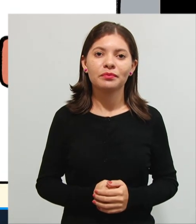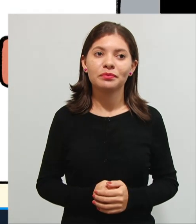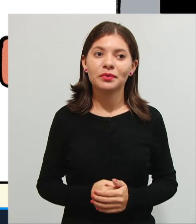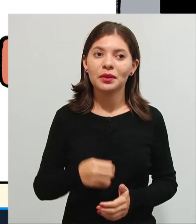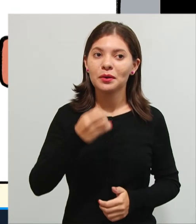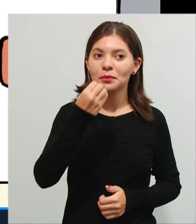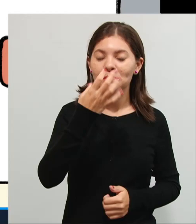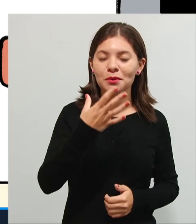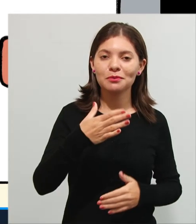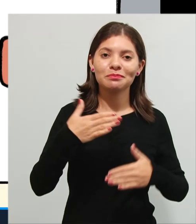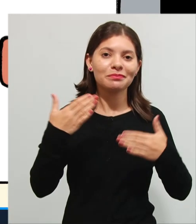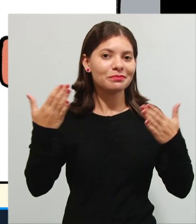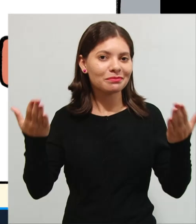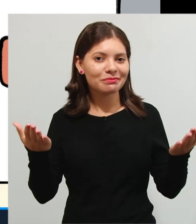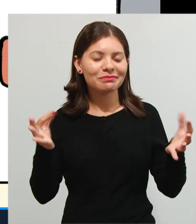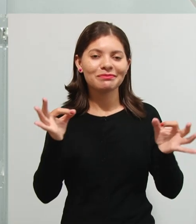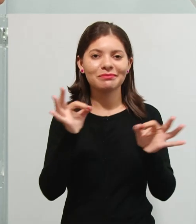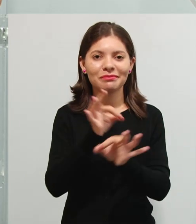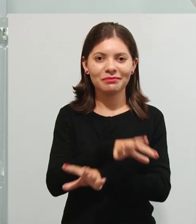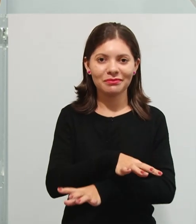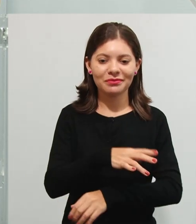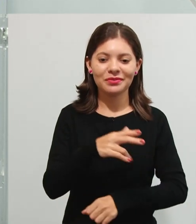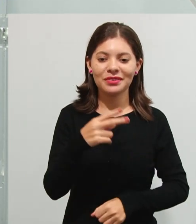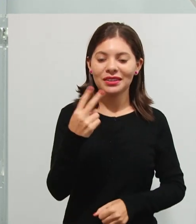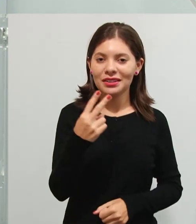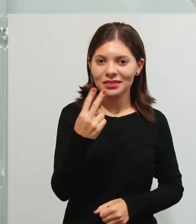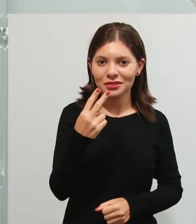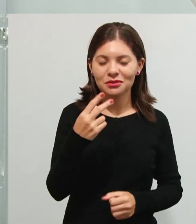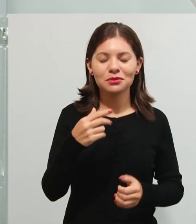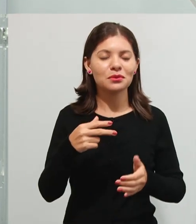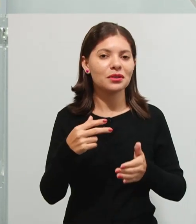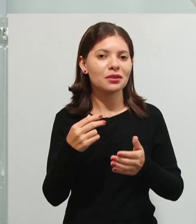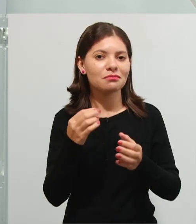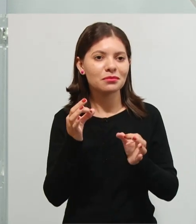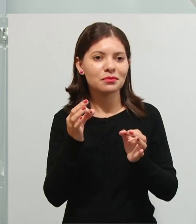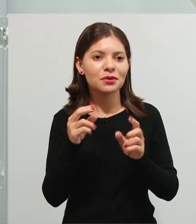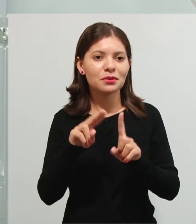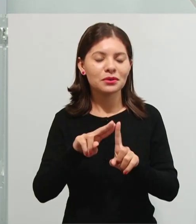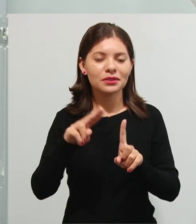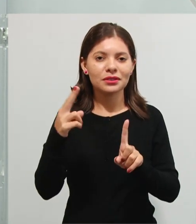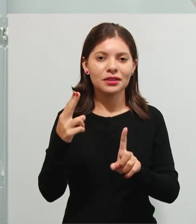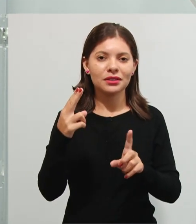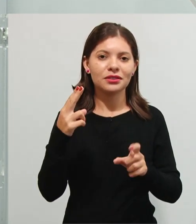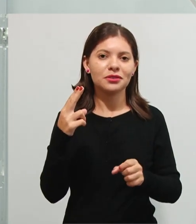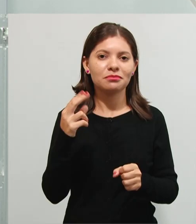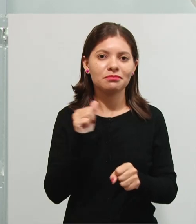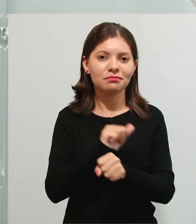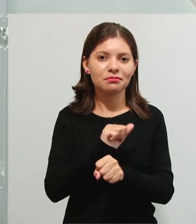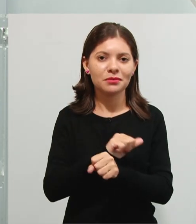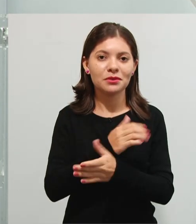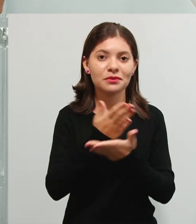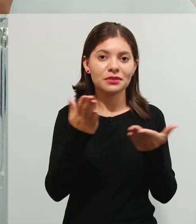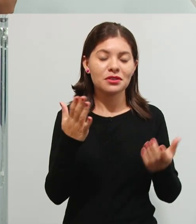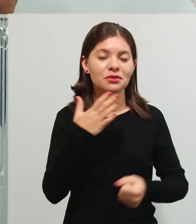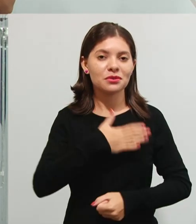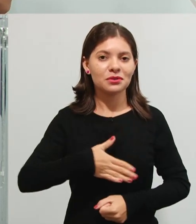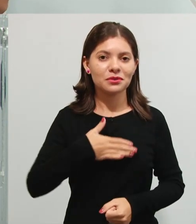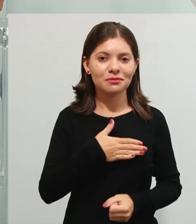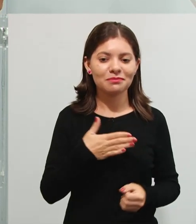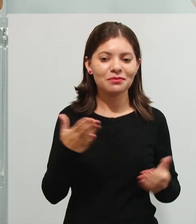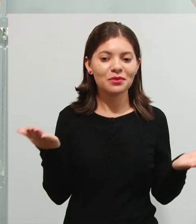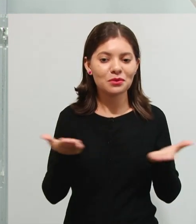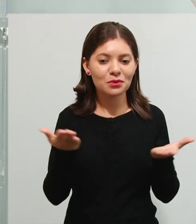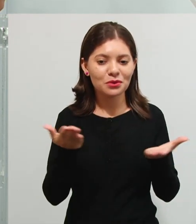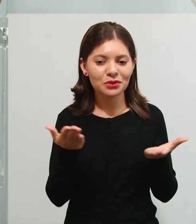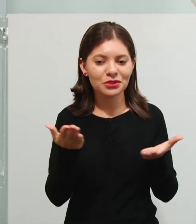Bom, com isso, nós finalizamos a nossa segunda unidade. Eu espero que vocês tenham gostado. Hoje nós tivemos